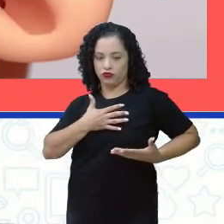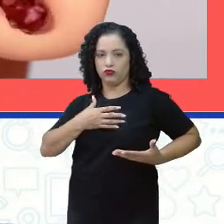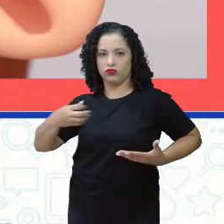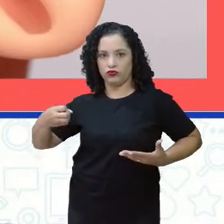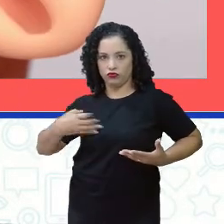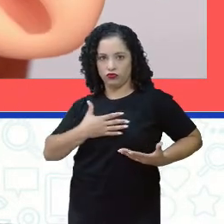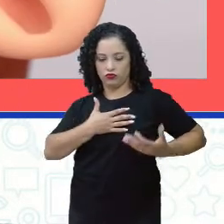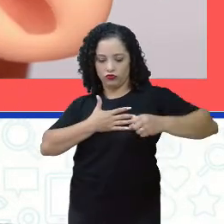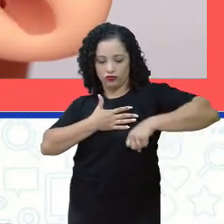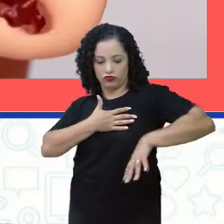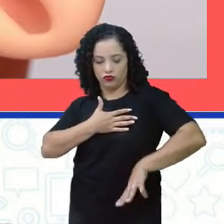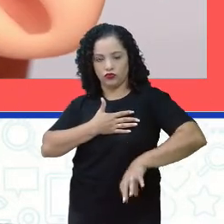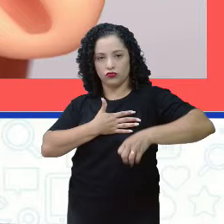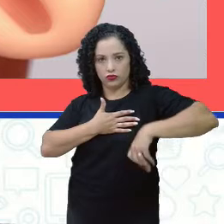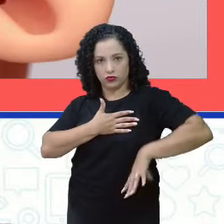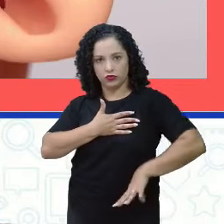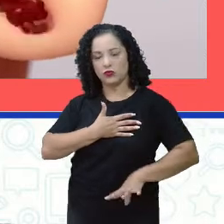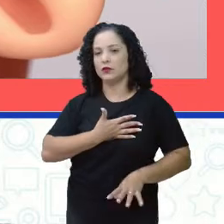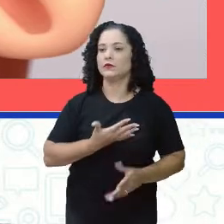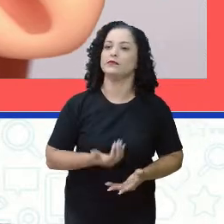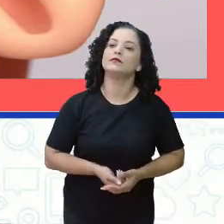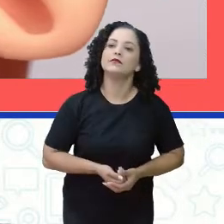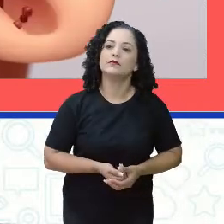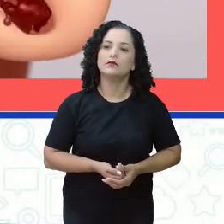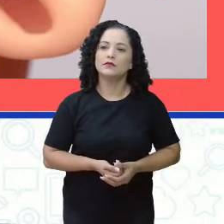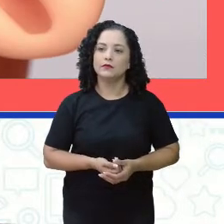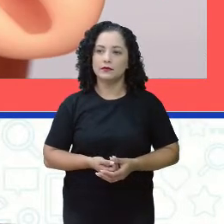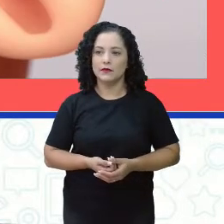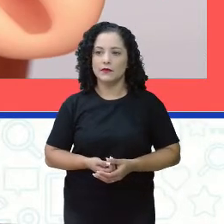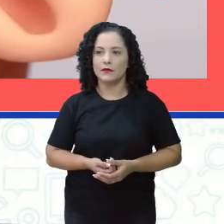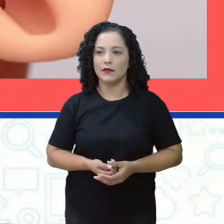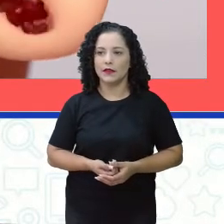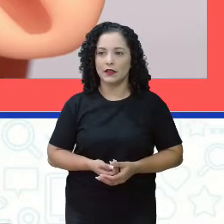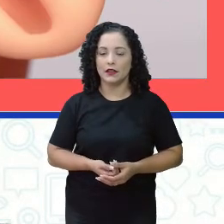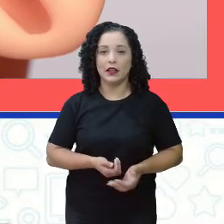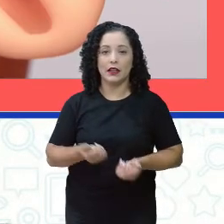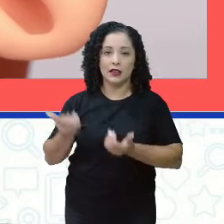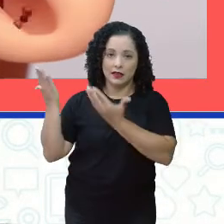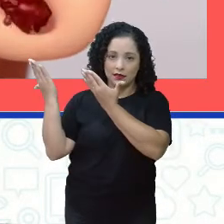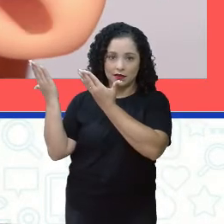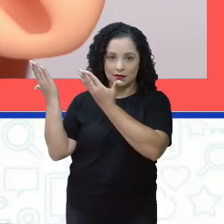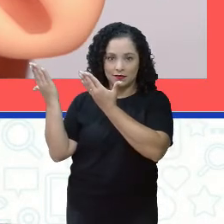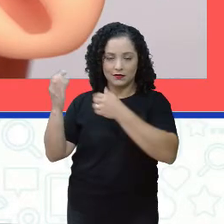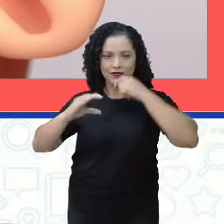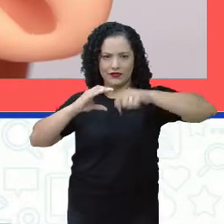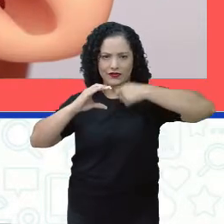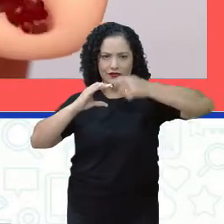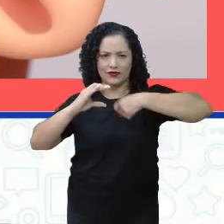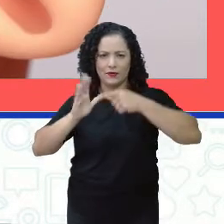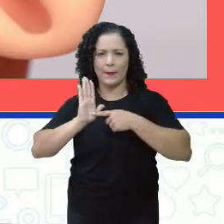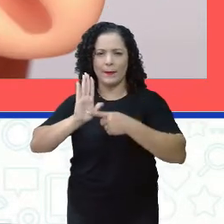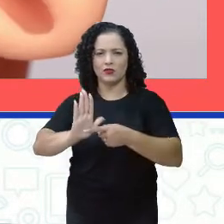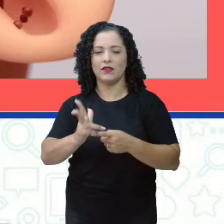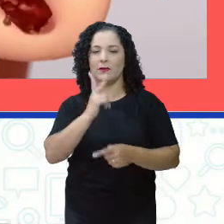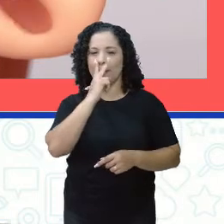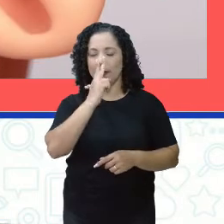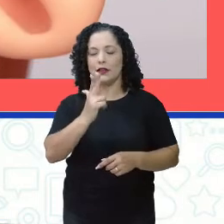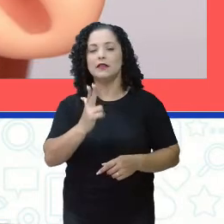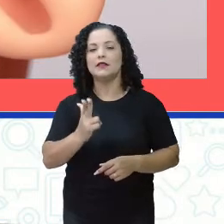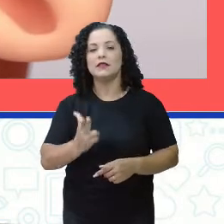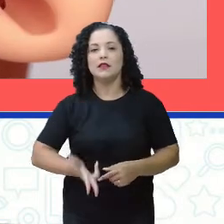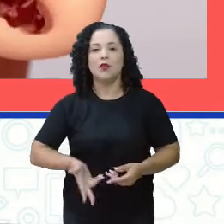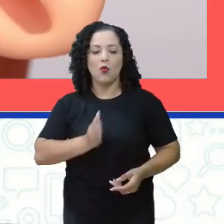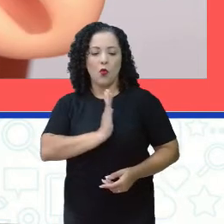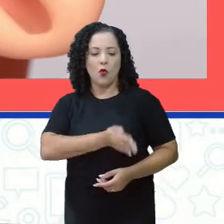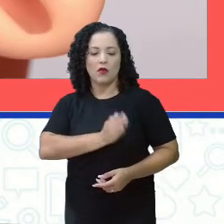aí cada uma delas, né? O lado direito e o lado esquerdo. Esse esquema aqui é como se fosse um corpo, o coração de alguém que